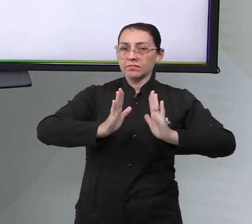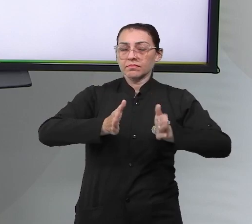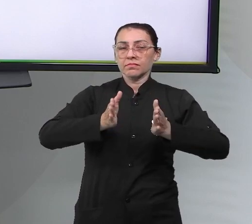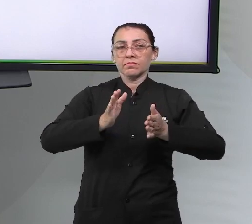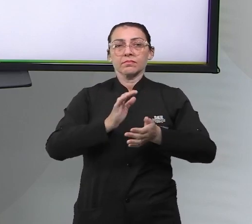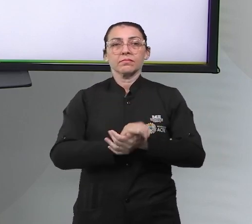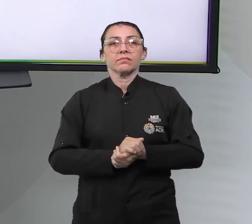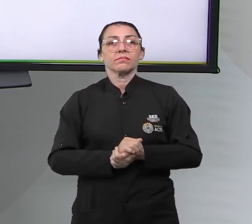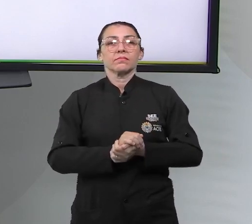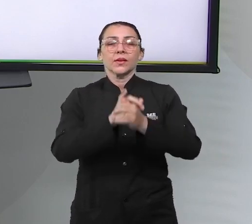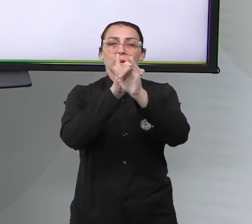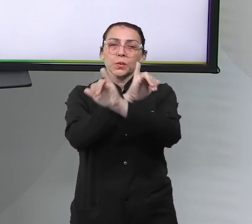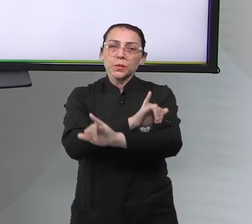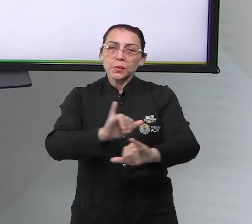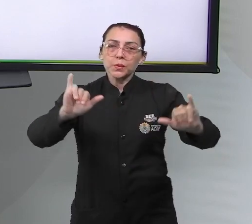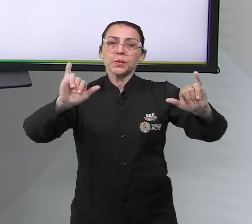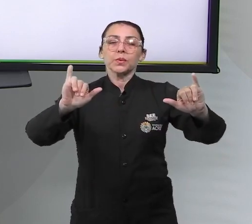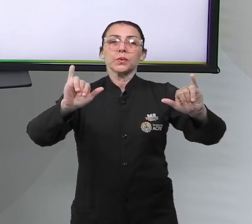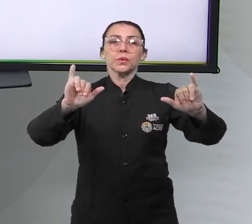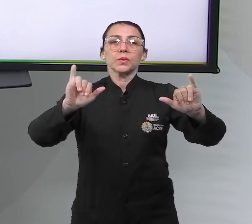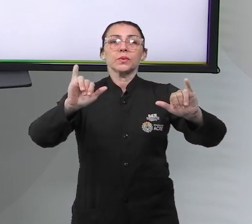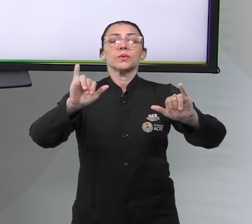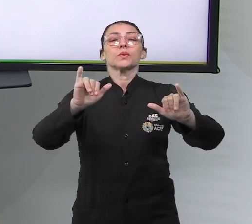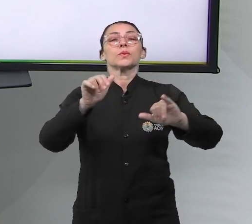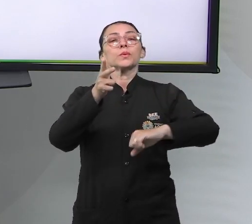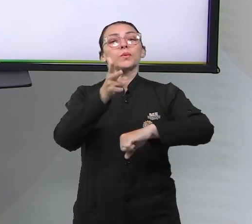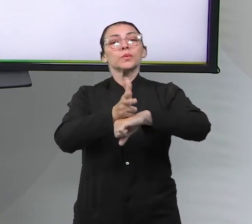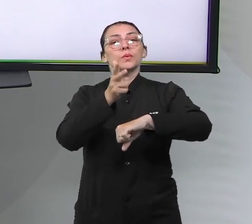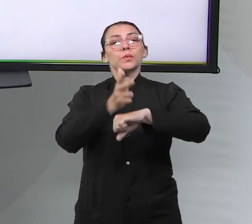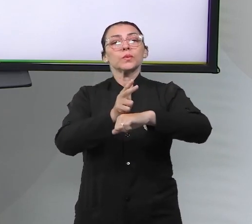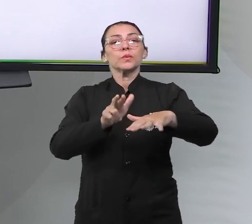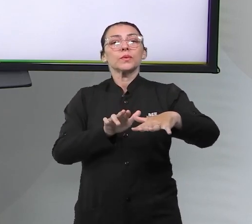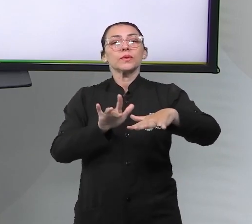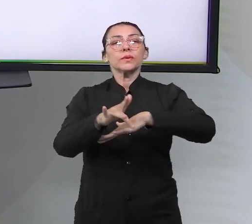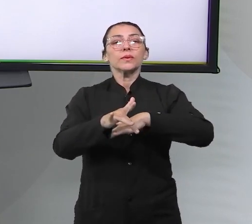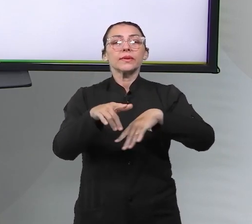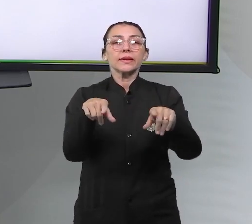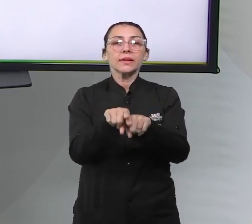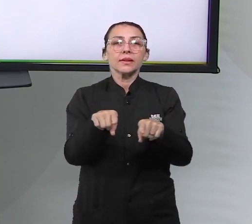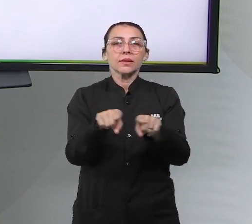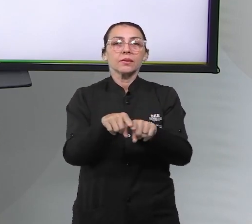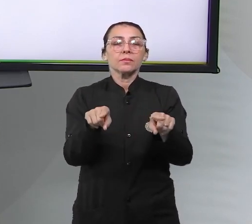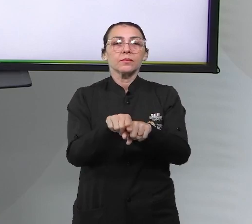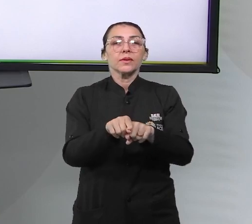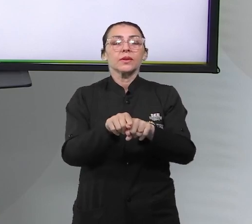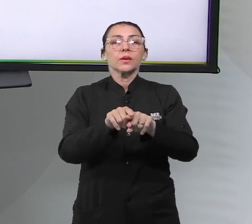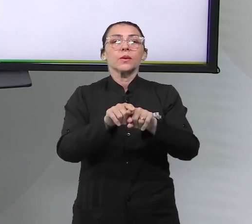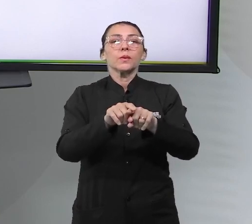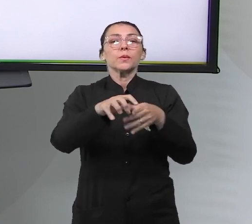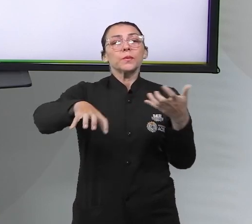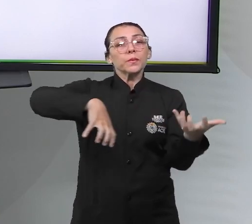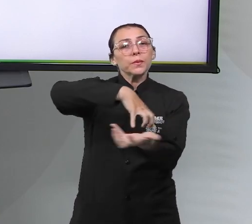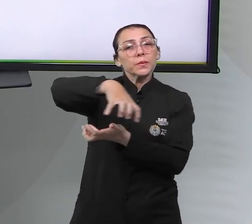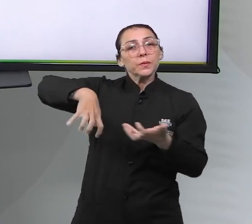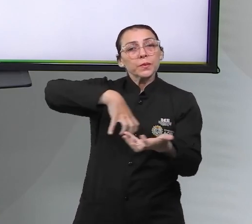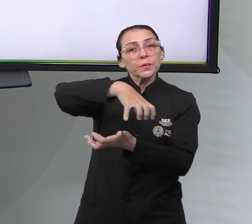digamos assim, propagados na imprensa, nas redes sociais, de